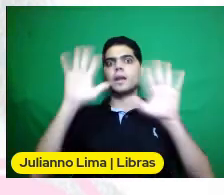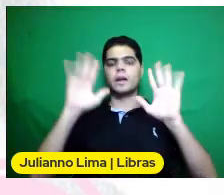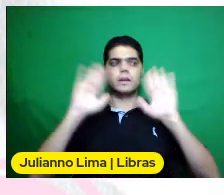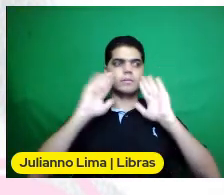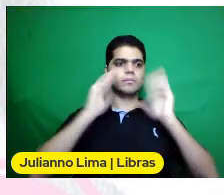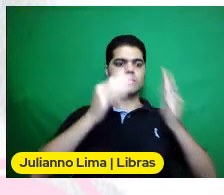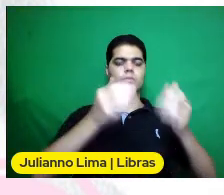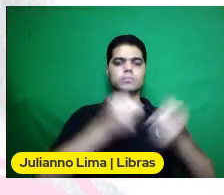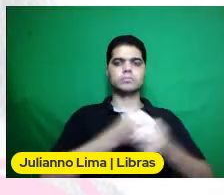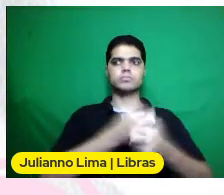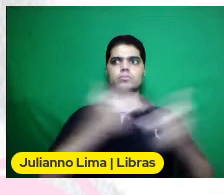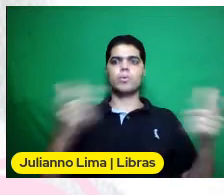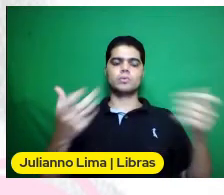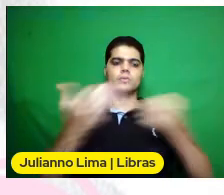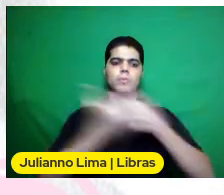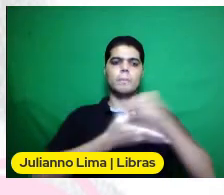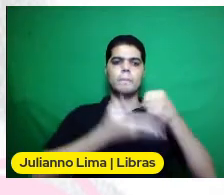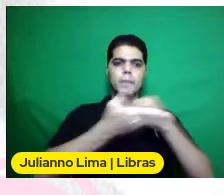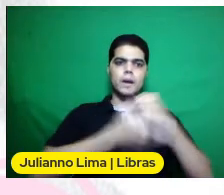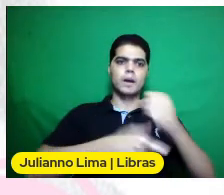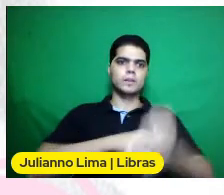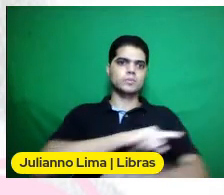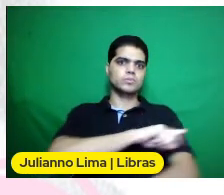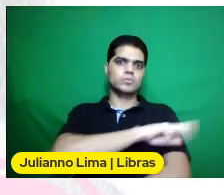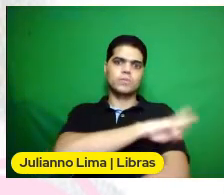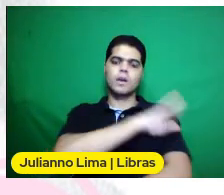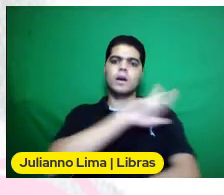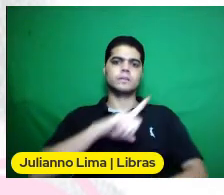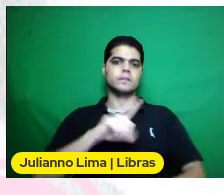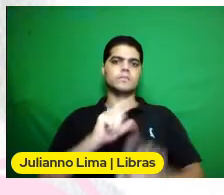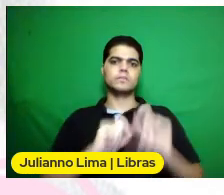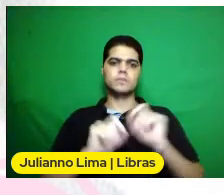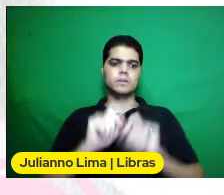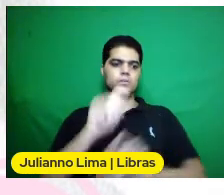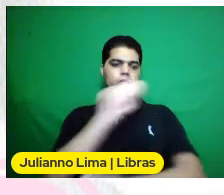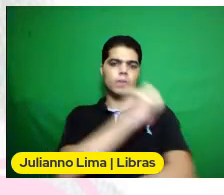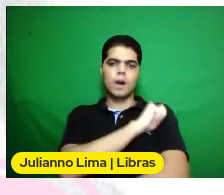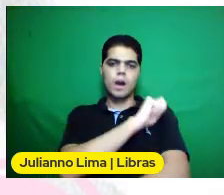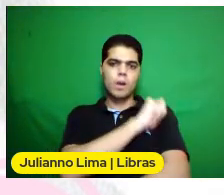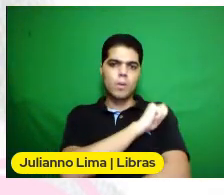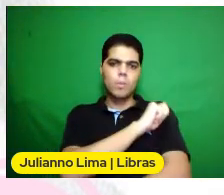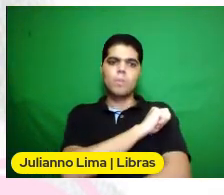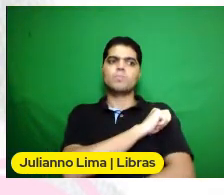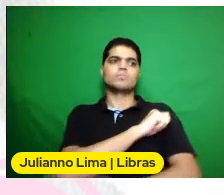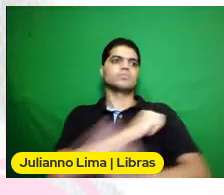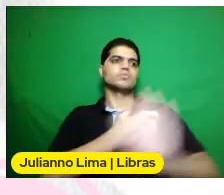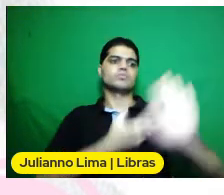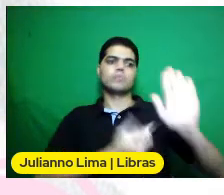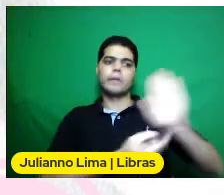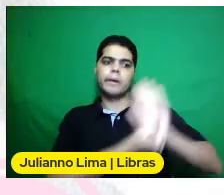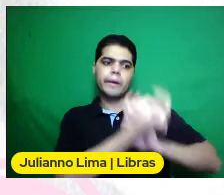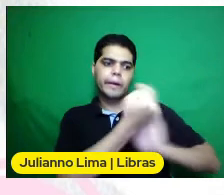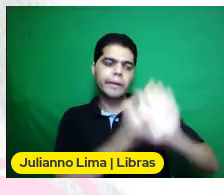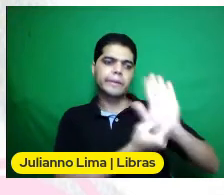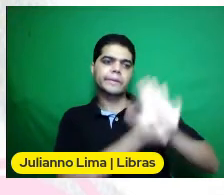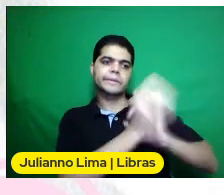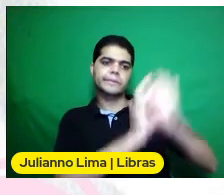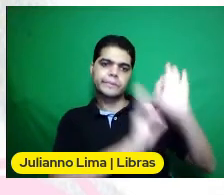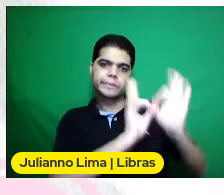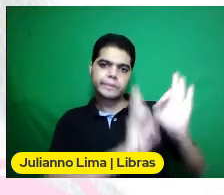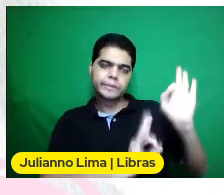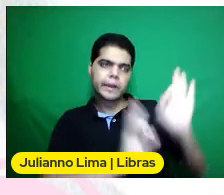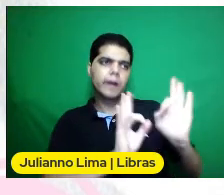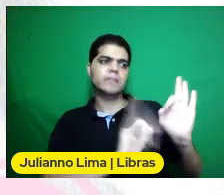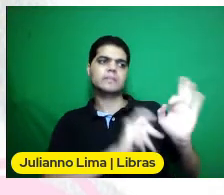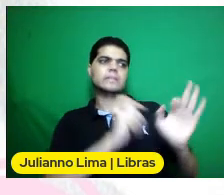ensino básico, que consiga atingir um estudante de design que talvez não tenha ido muito bem